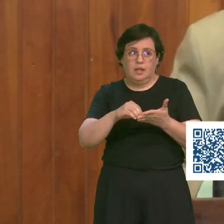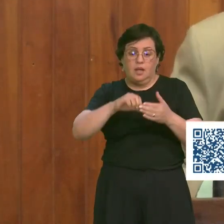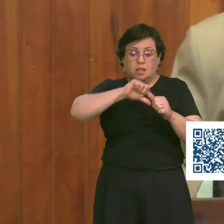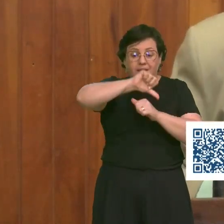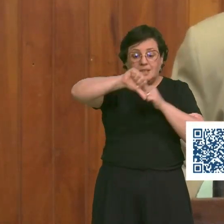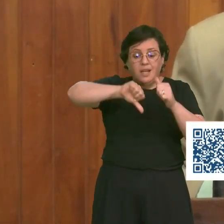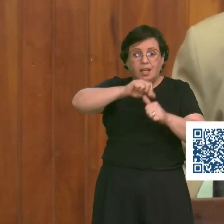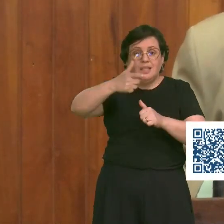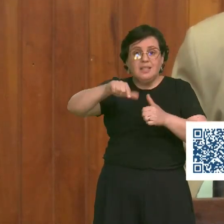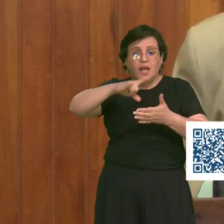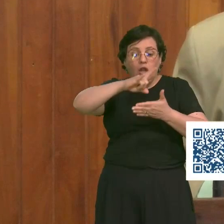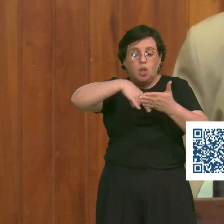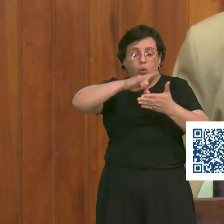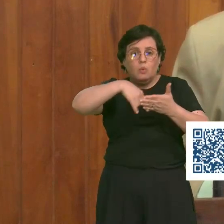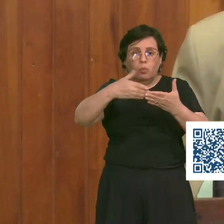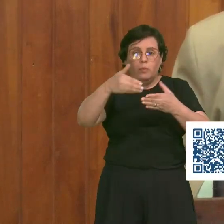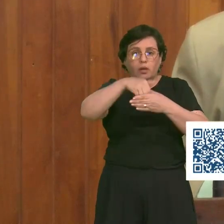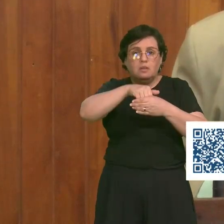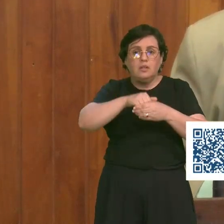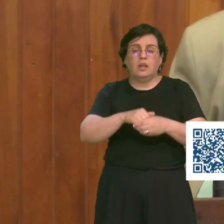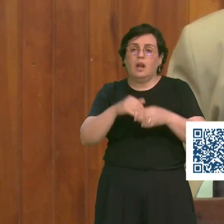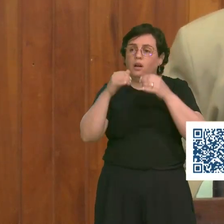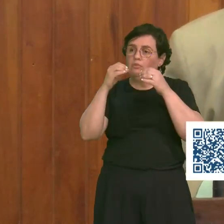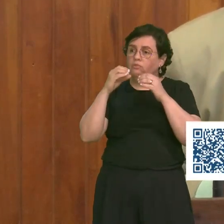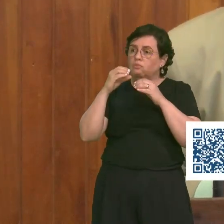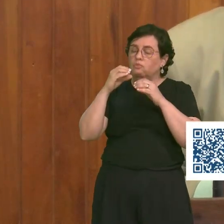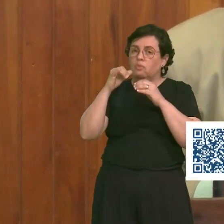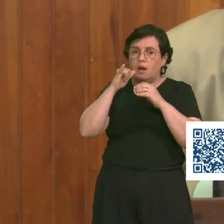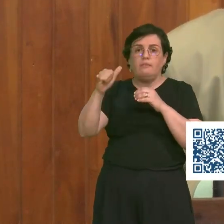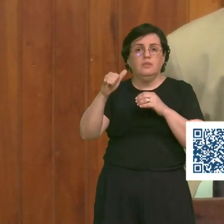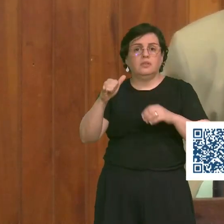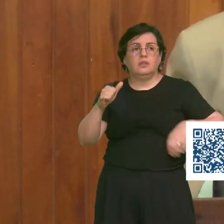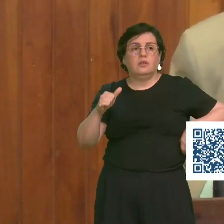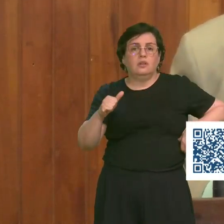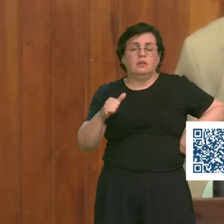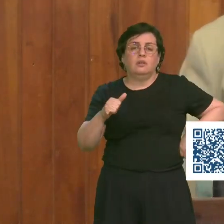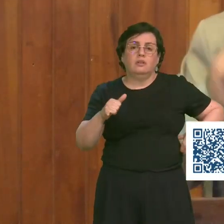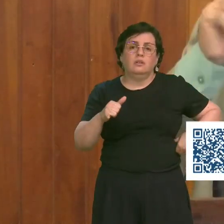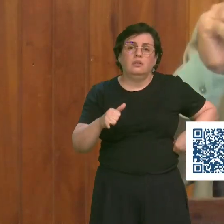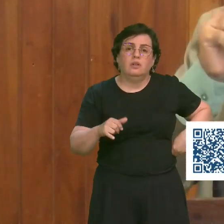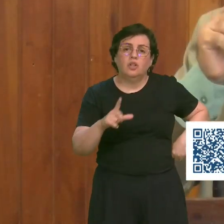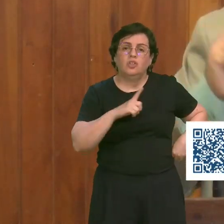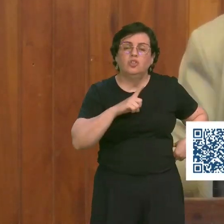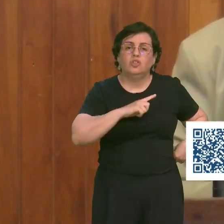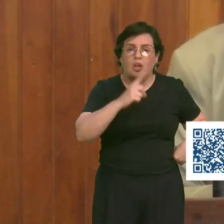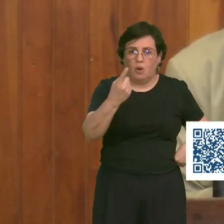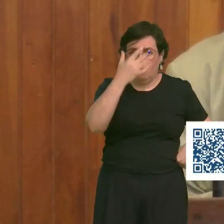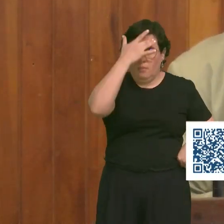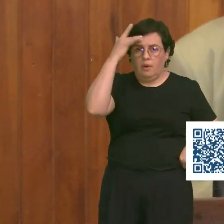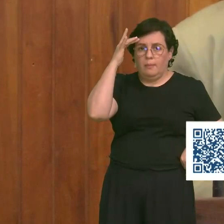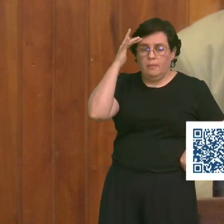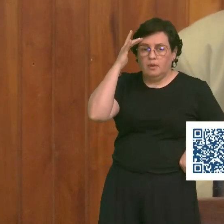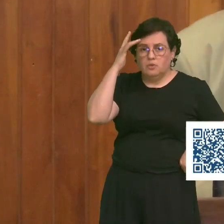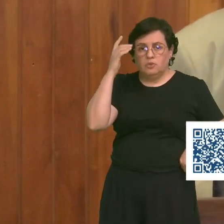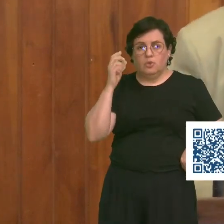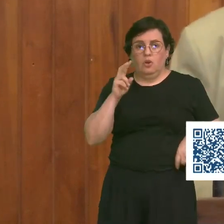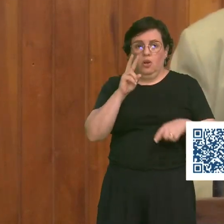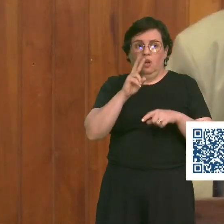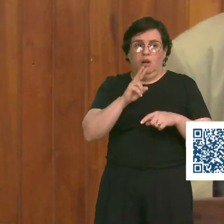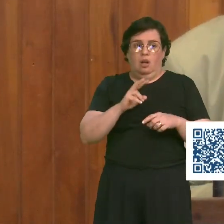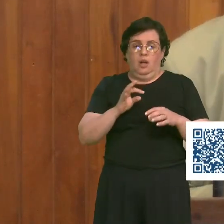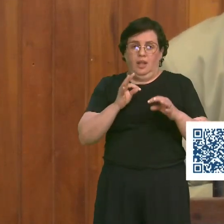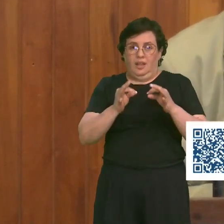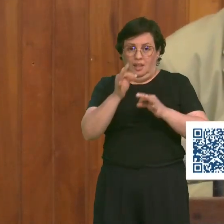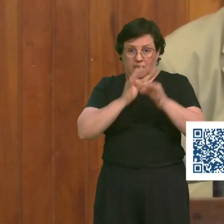sem um documento interno comunicando sai daqui vai para lá tinha um servidor fazendo tratamento de câncer